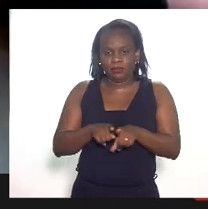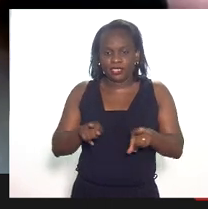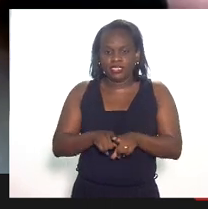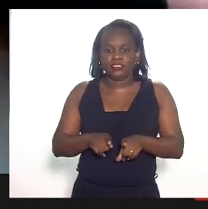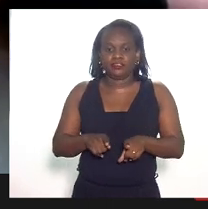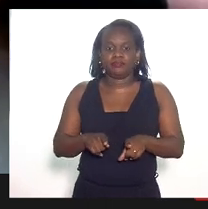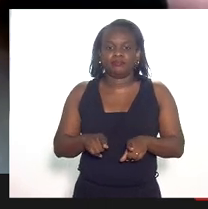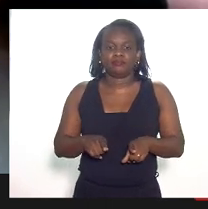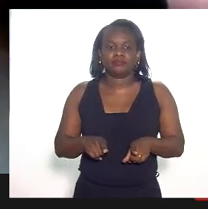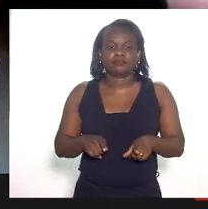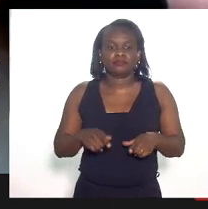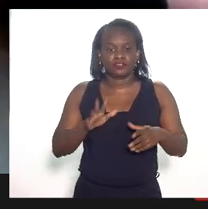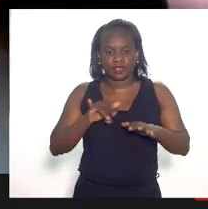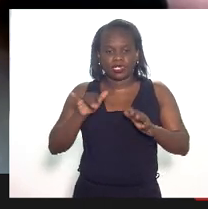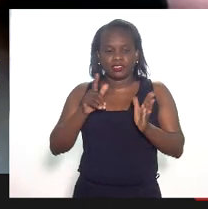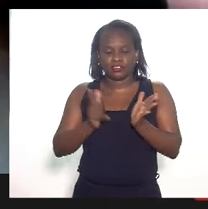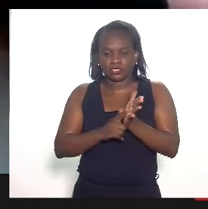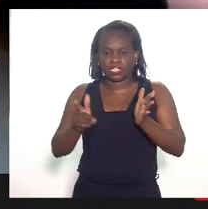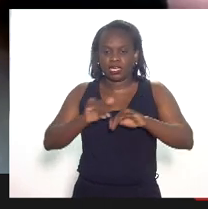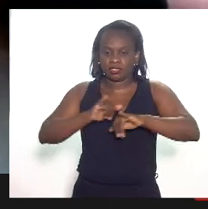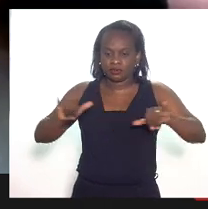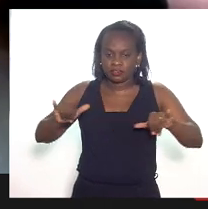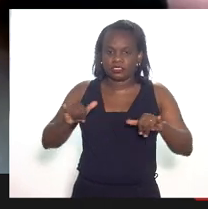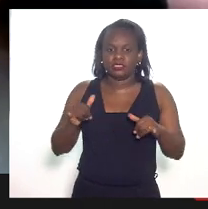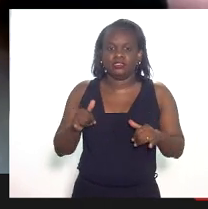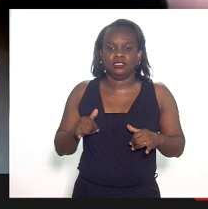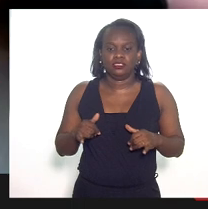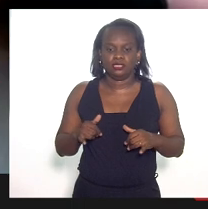engano, tá? Para publicar sobre a...